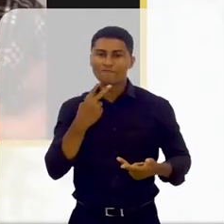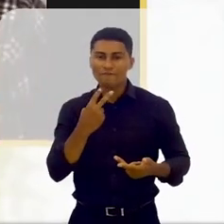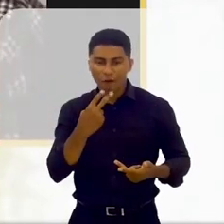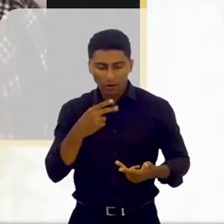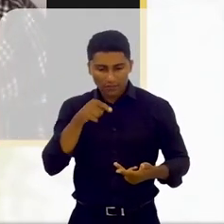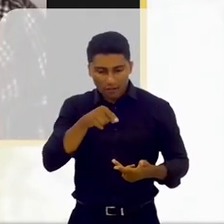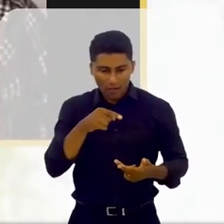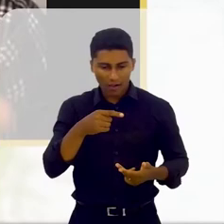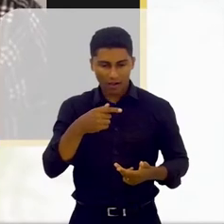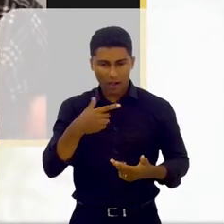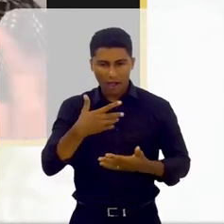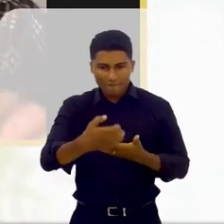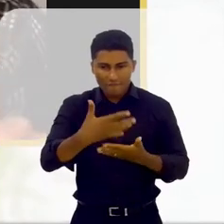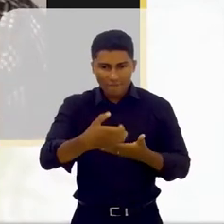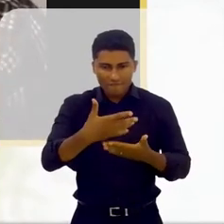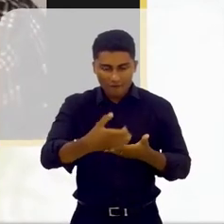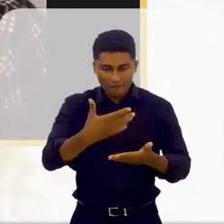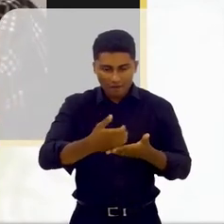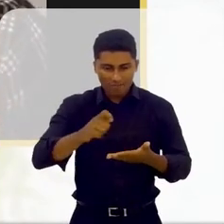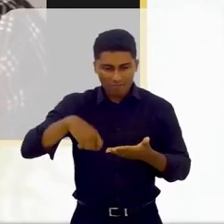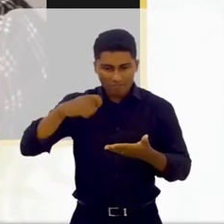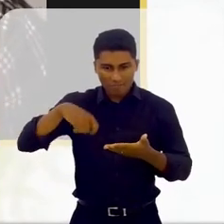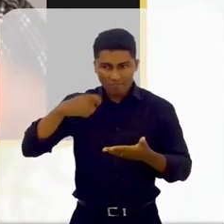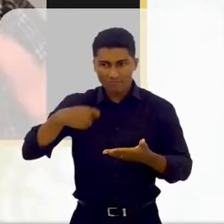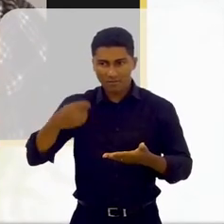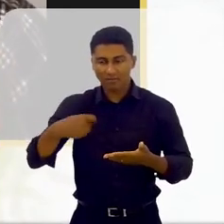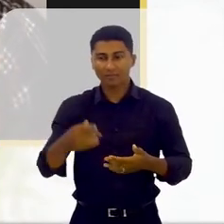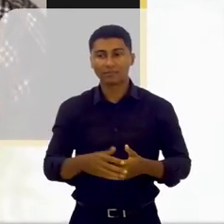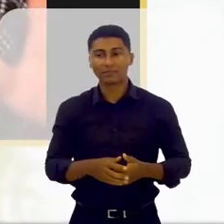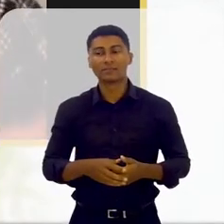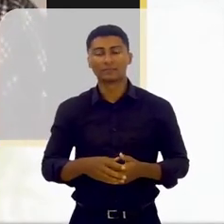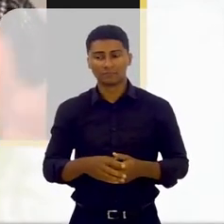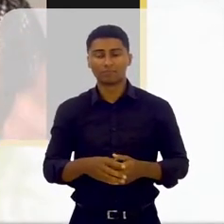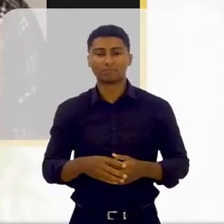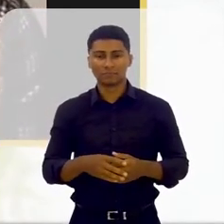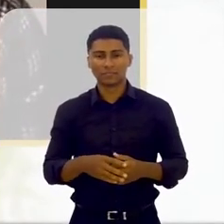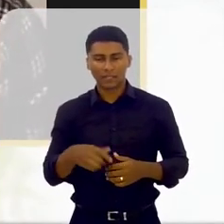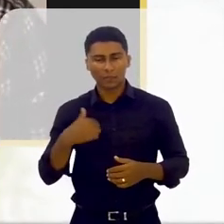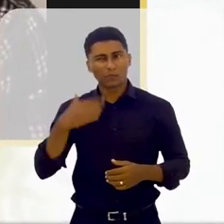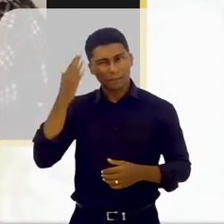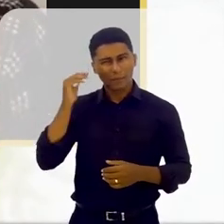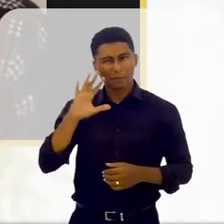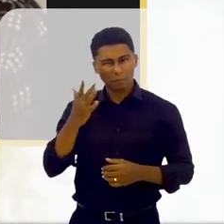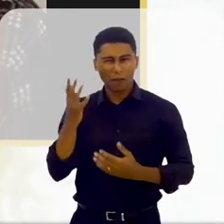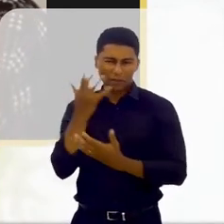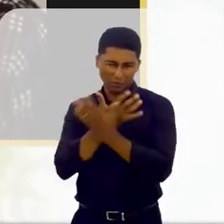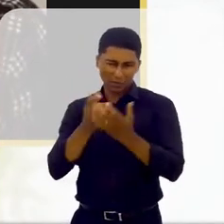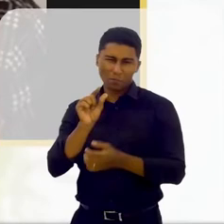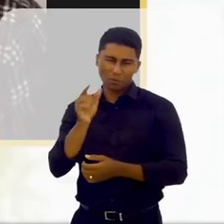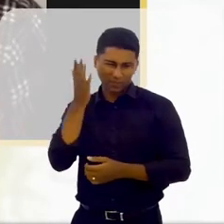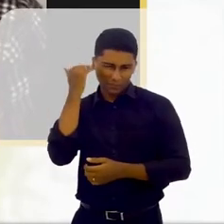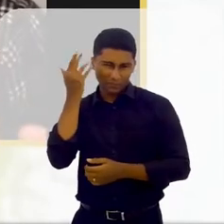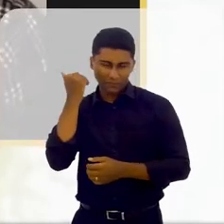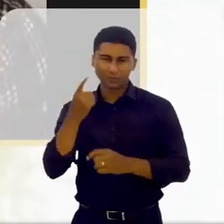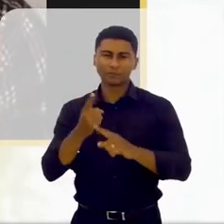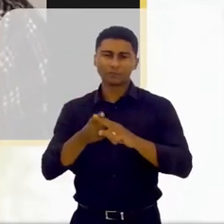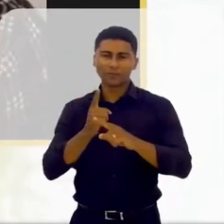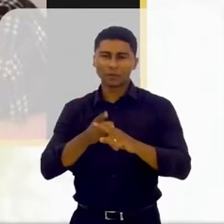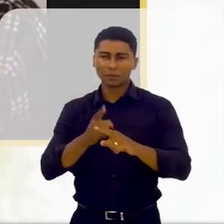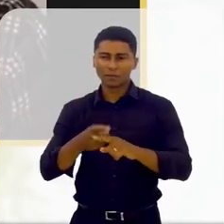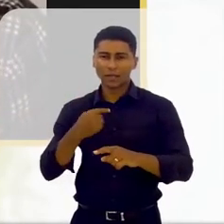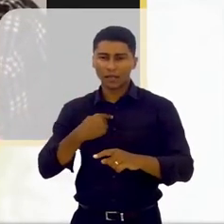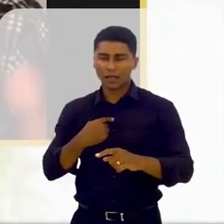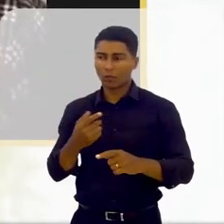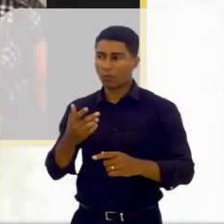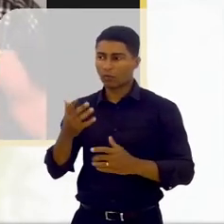mesmo. Aí eu comecei a produzir os negócios ali. Apertava lá para produzir, já tinha uma noção mais ou menos musical, pelo fato Tocar, cantar. de